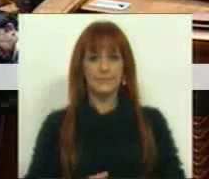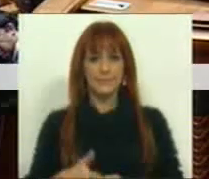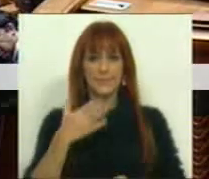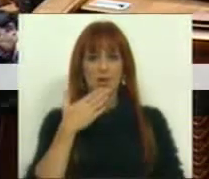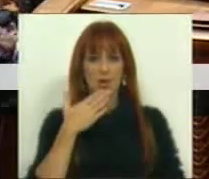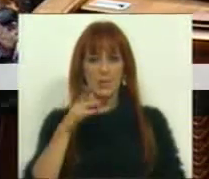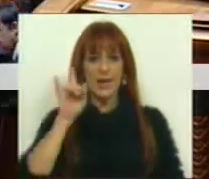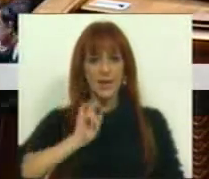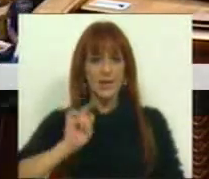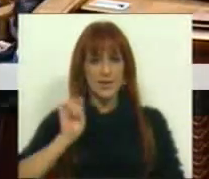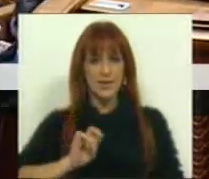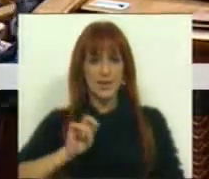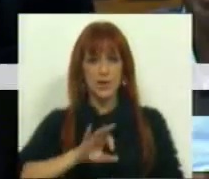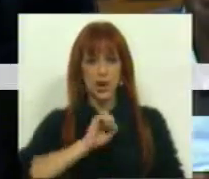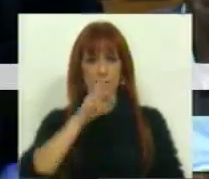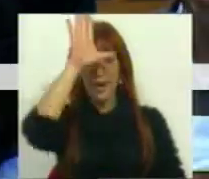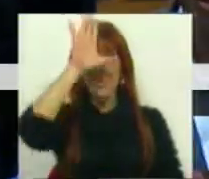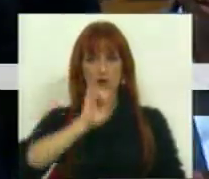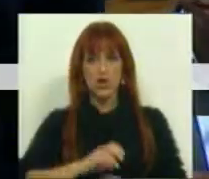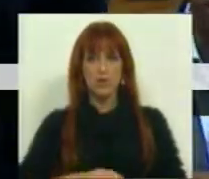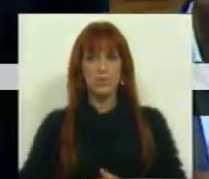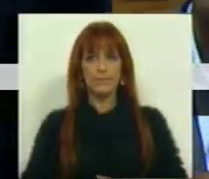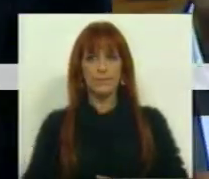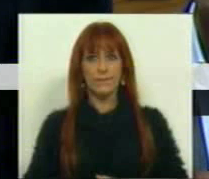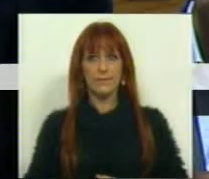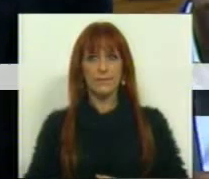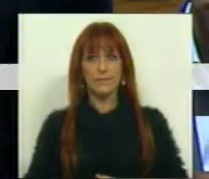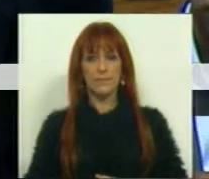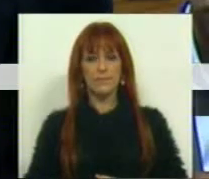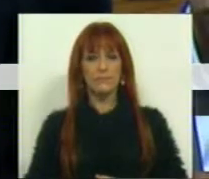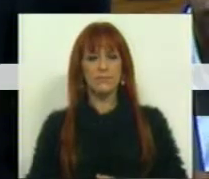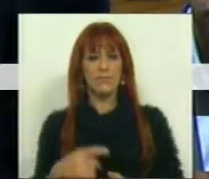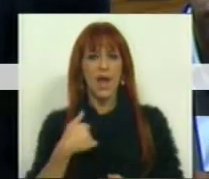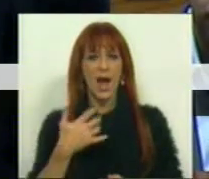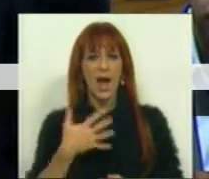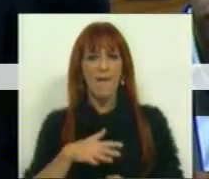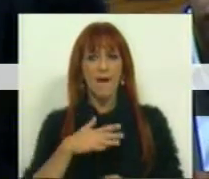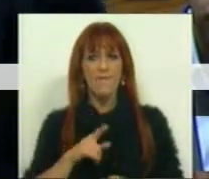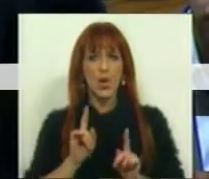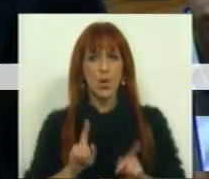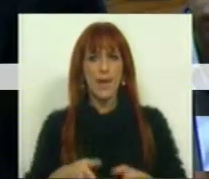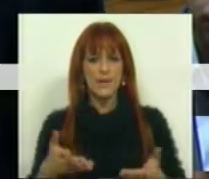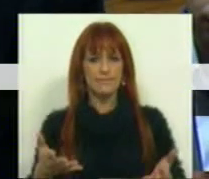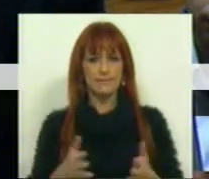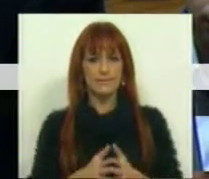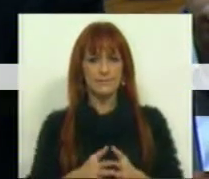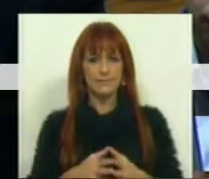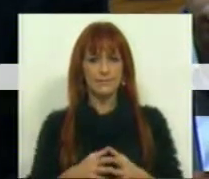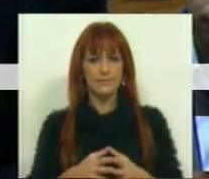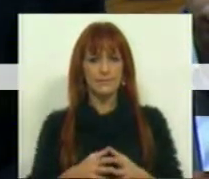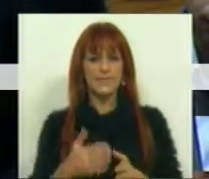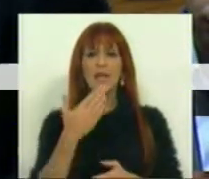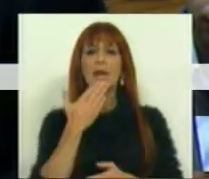Muito obrigado, Sra. Presidente. Sr. Primeiro-Ministro, eu pretendia começar